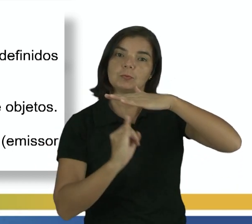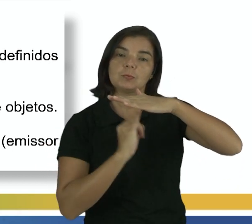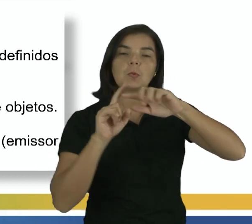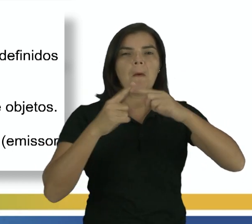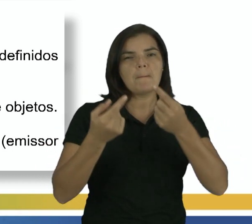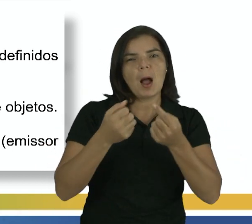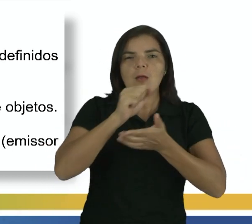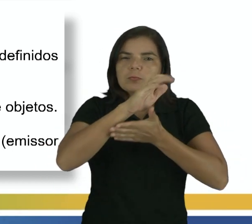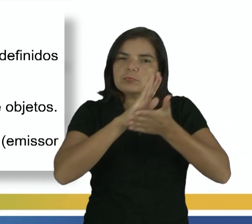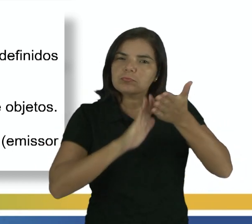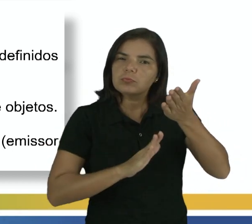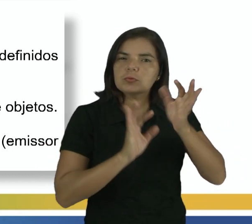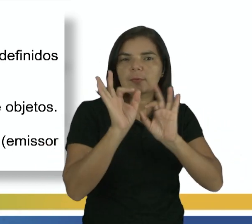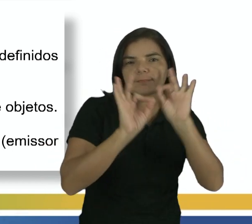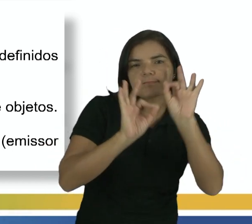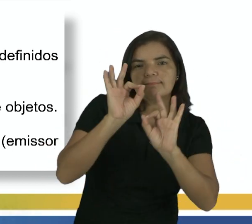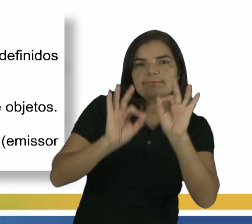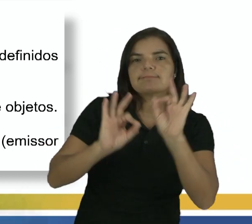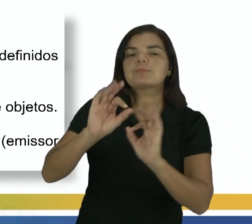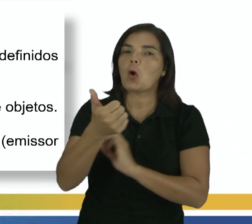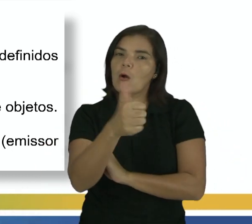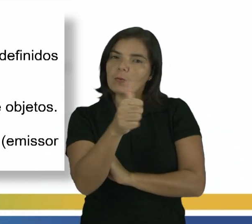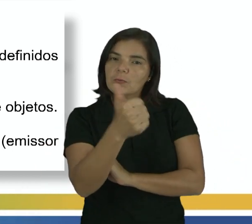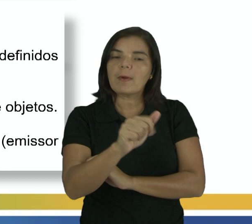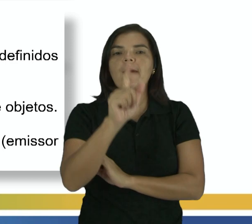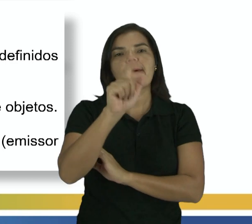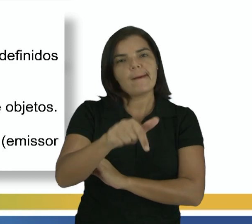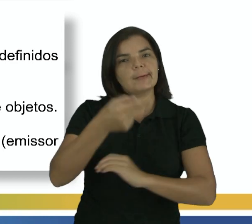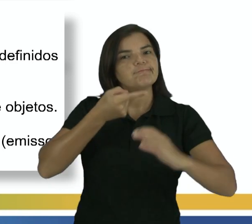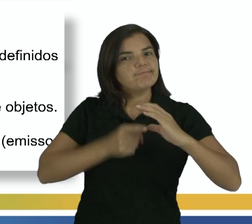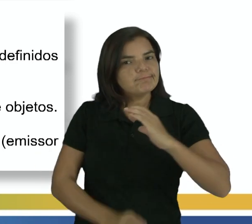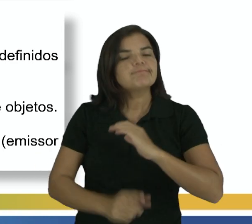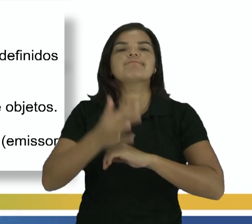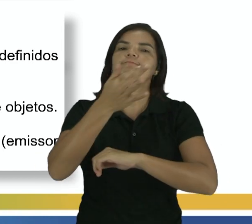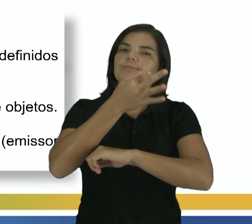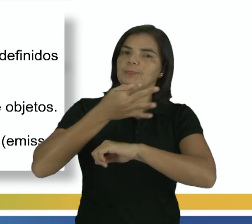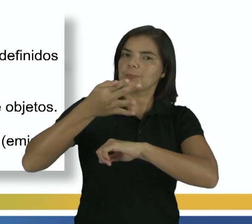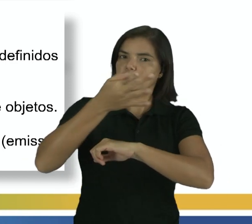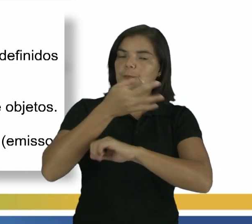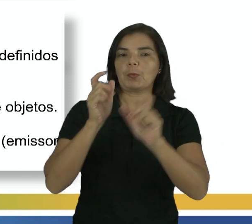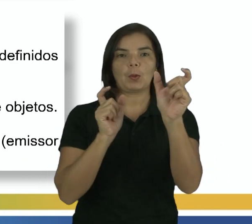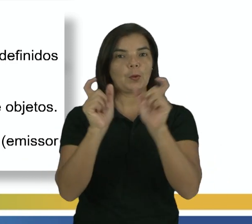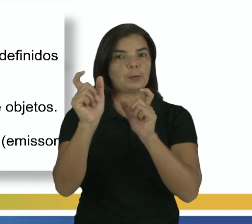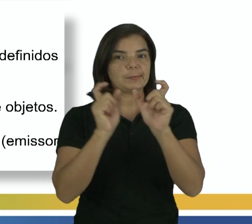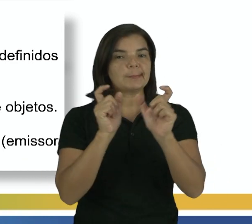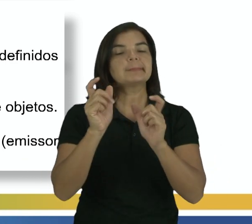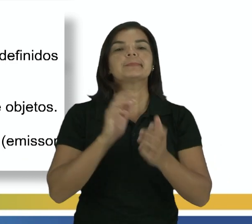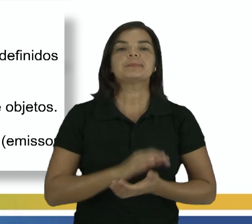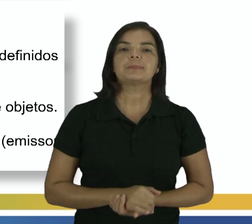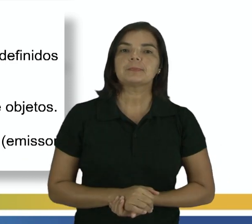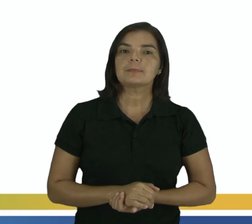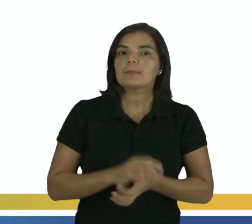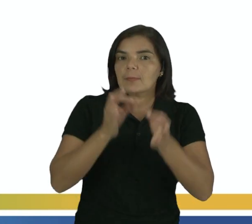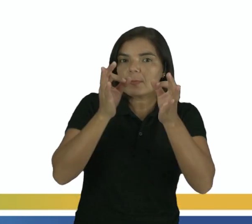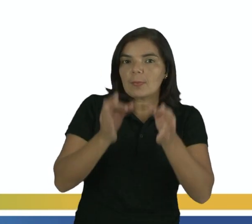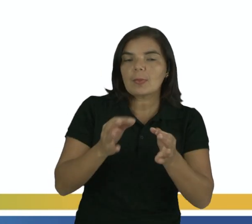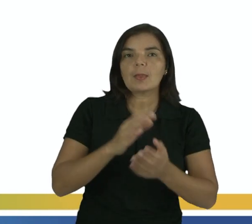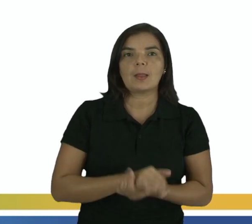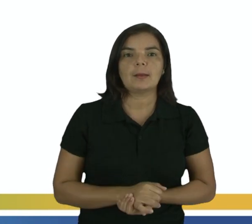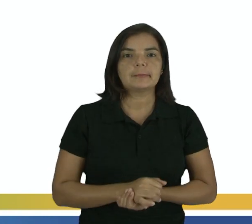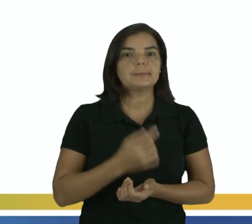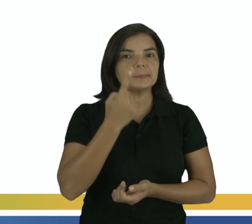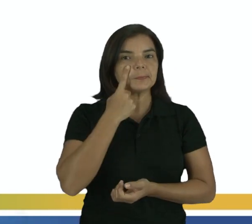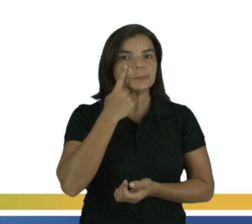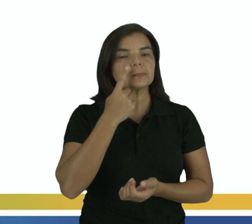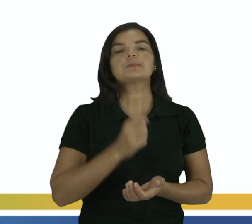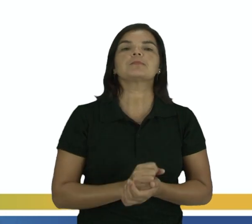for um trabalho, algo que vai fazer uma avaliação profunda, você precisa colocar algumas palavras que vão ser mais formais, certo? Vamos lá